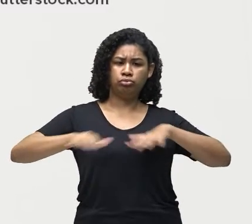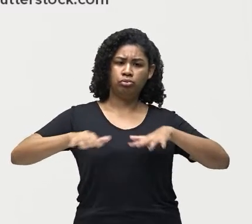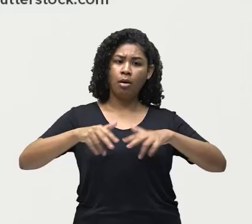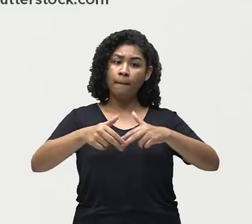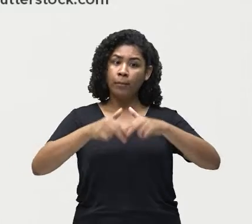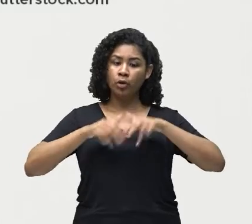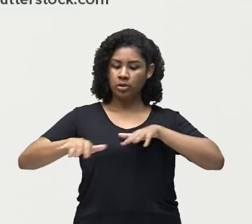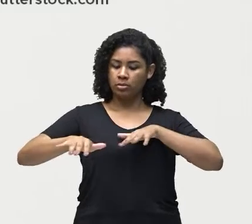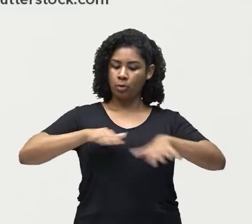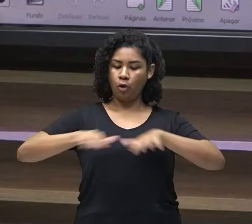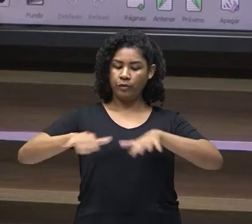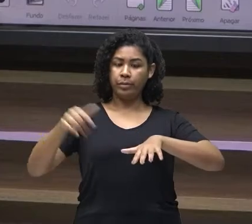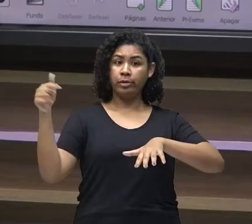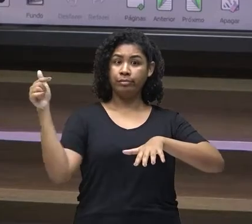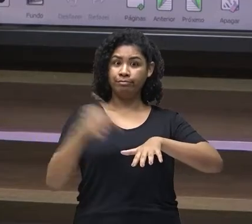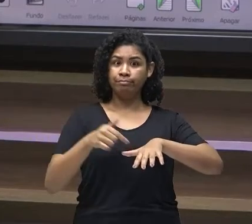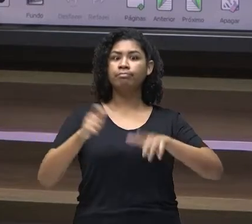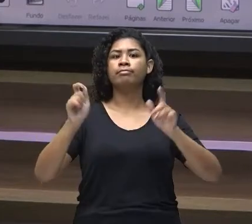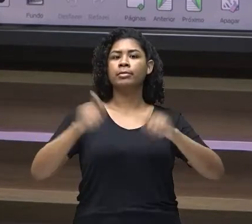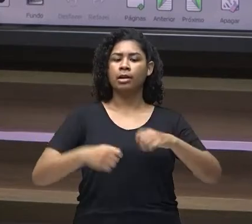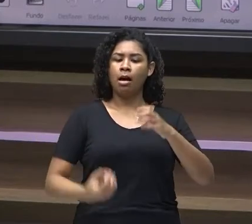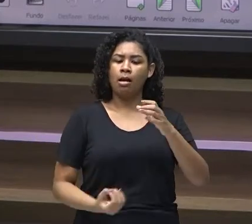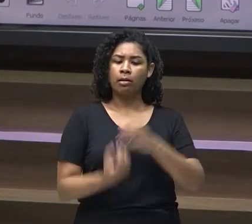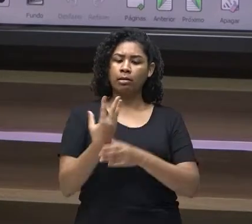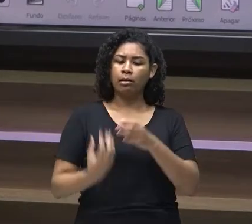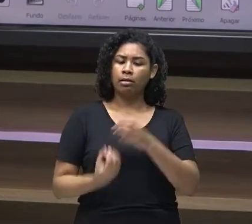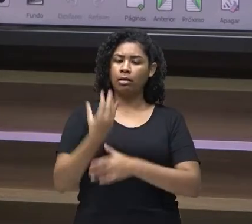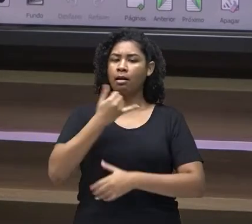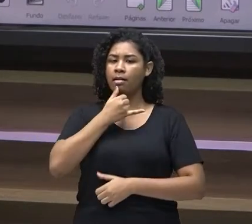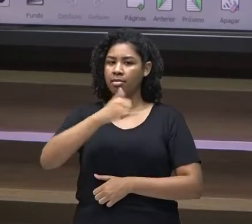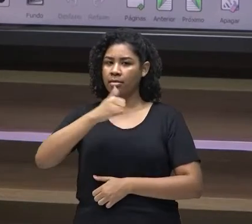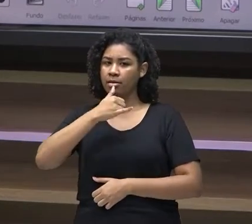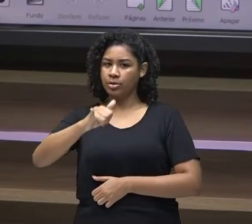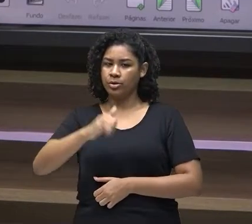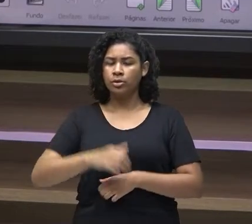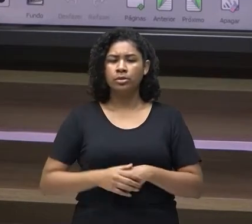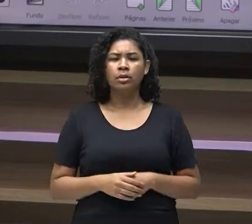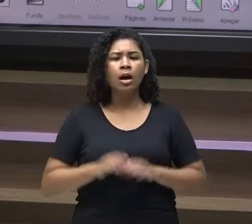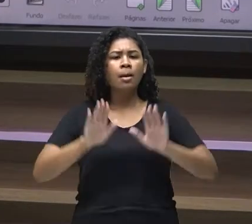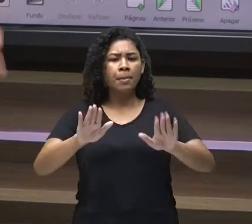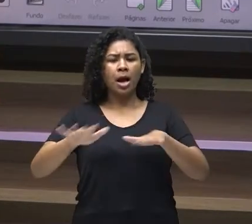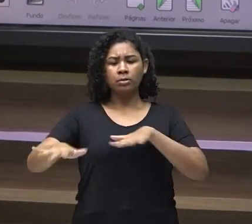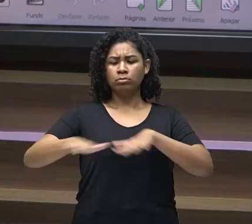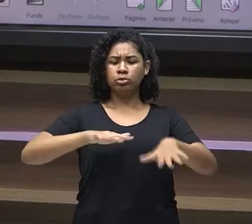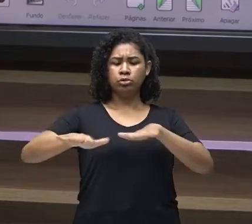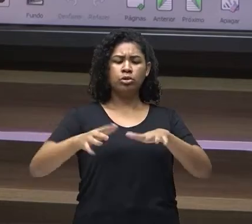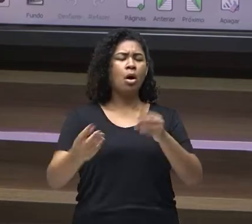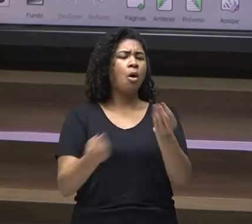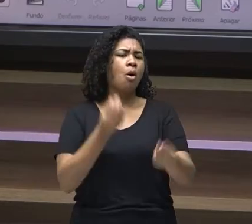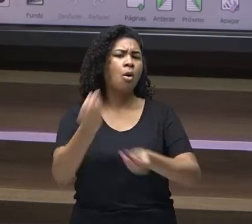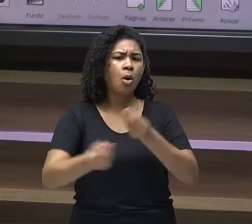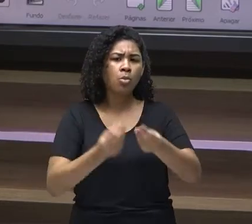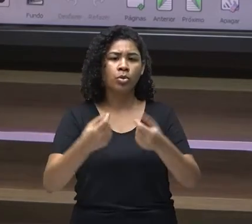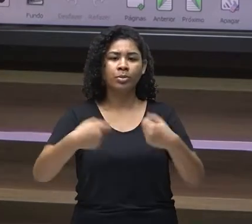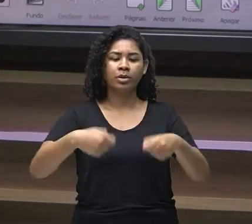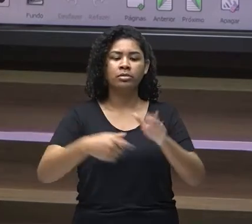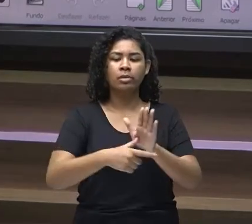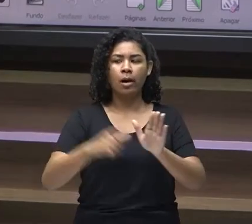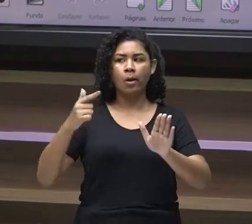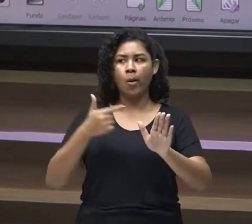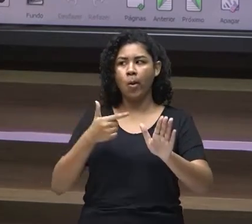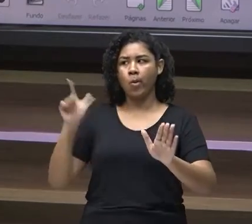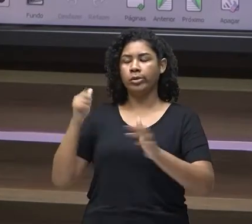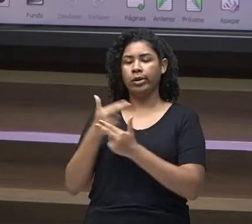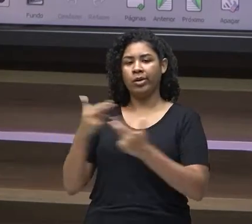gera energia elétrica. Só que, para movimentar a turbina, o que é que eu preciso? De algo que movimente essa turbina. E aí,